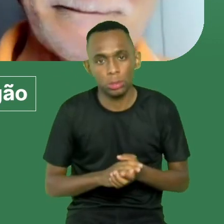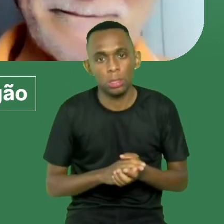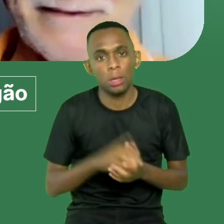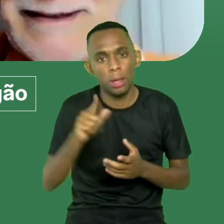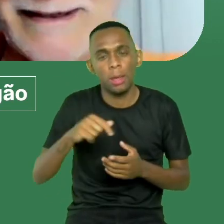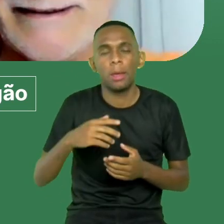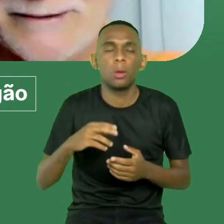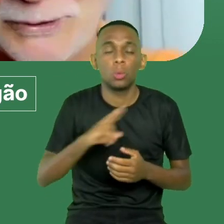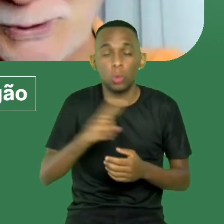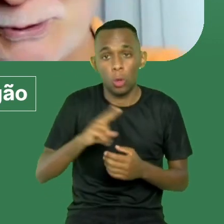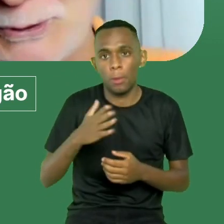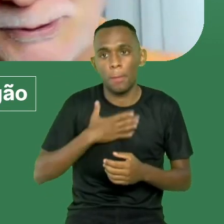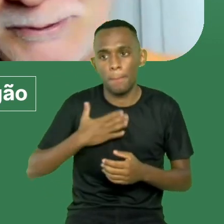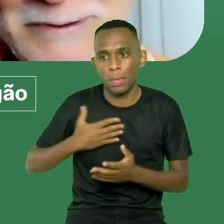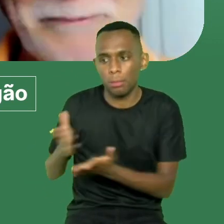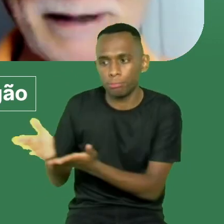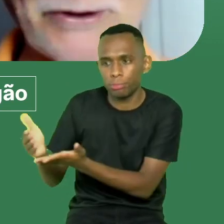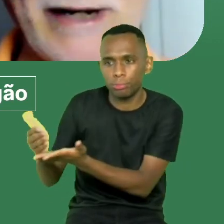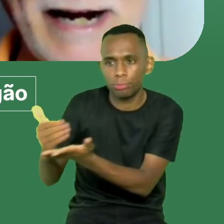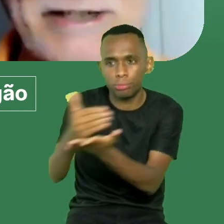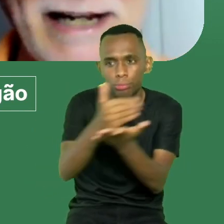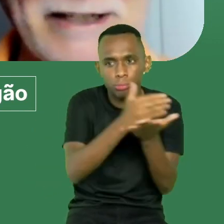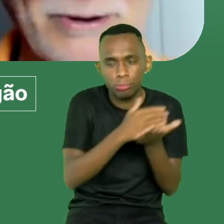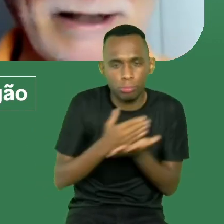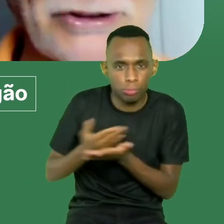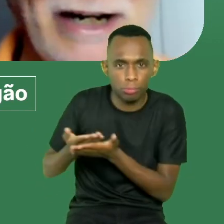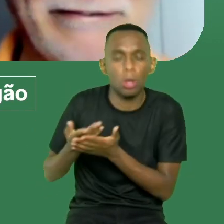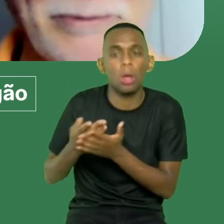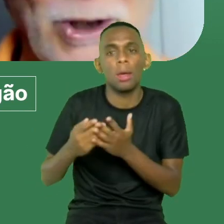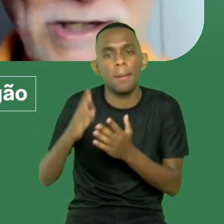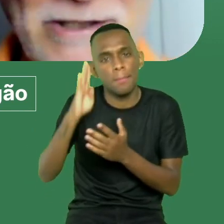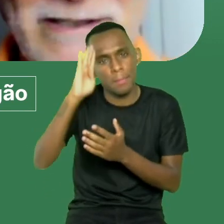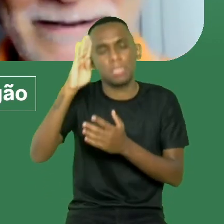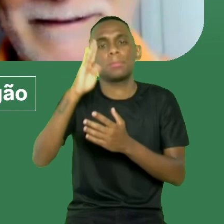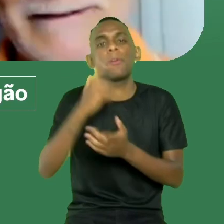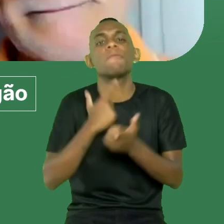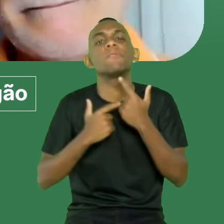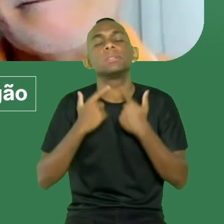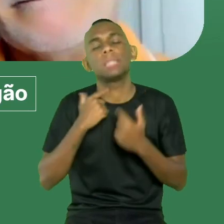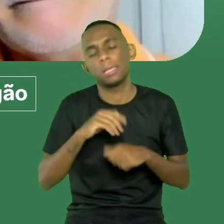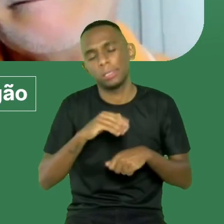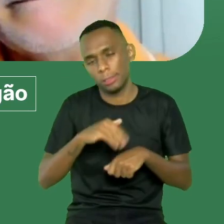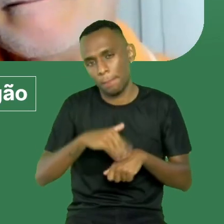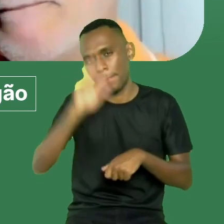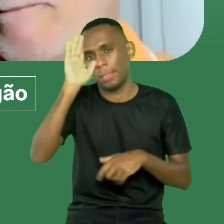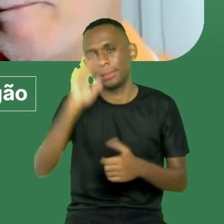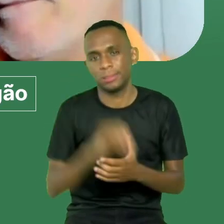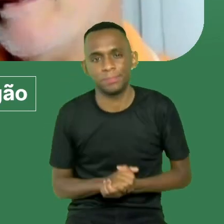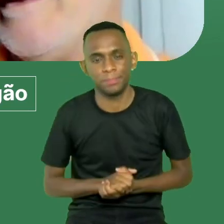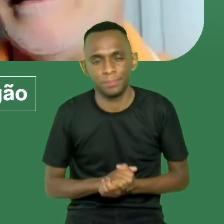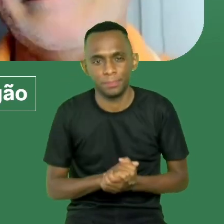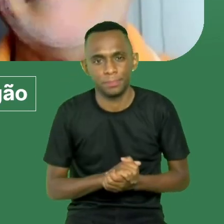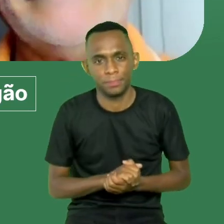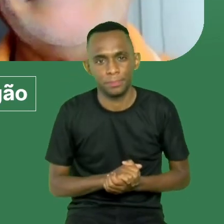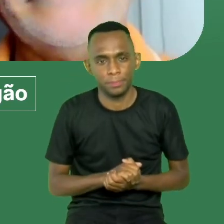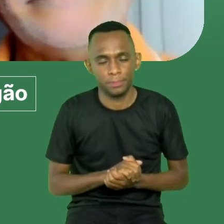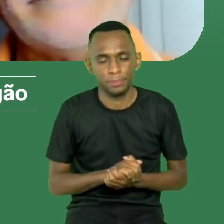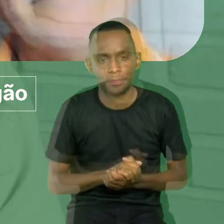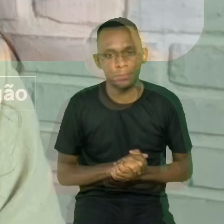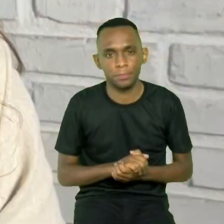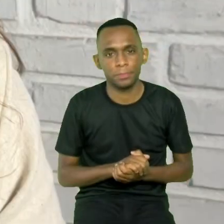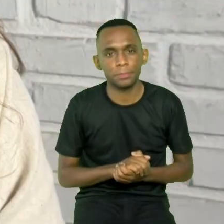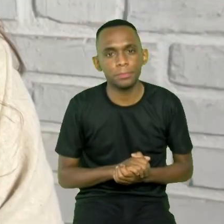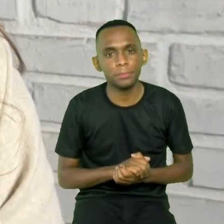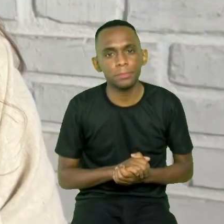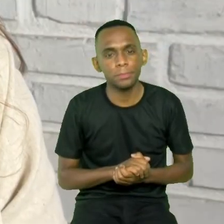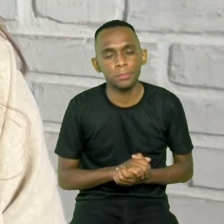Favorita, Que é do de morte. Oh, meu personagem lá Deus. que colecionava mortes, né? E essa temática